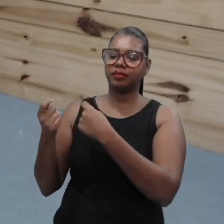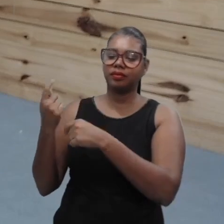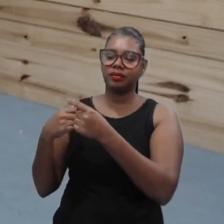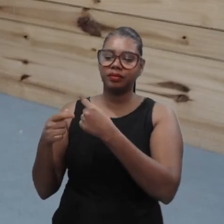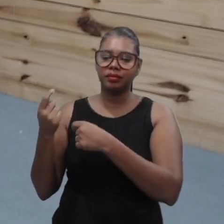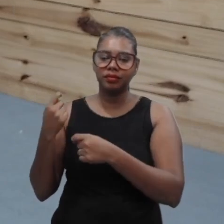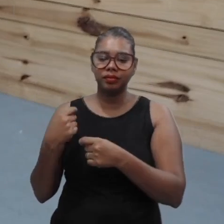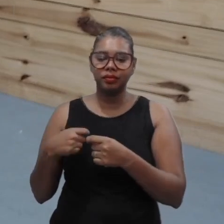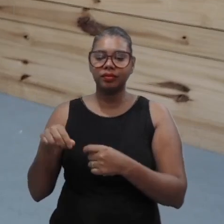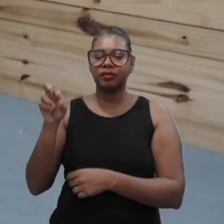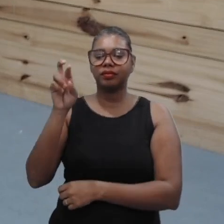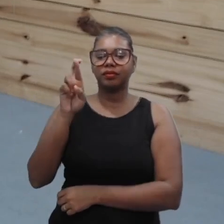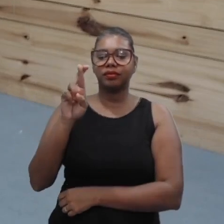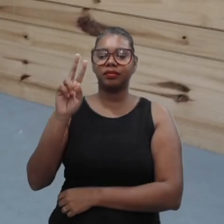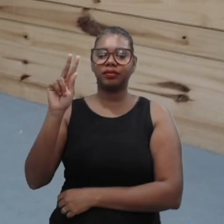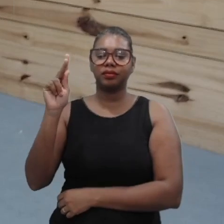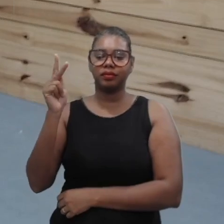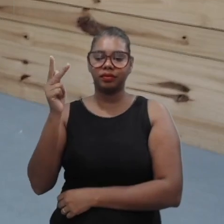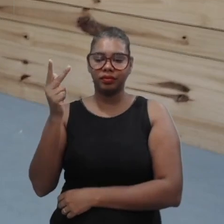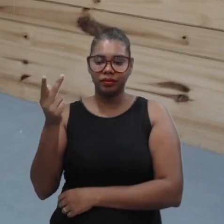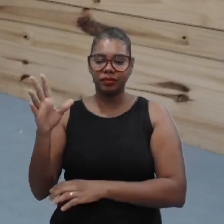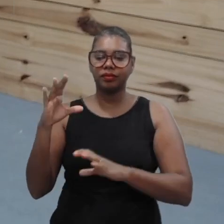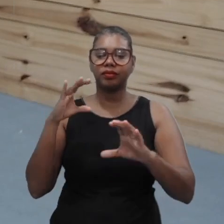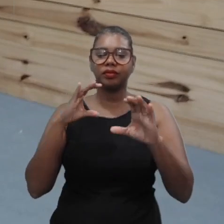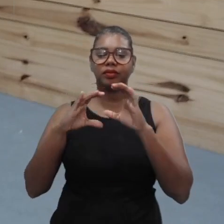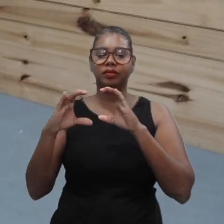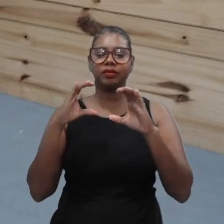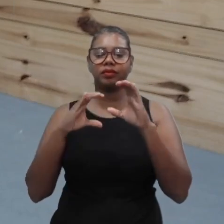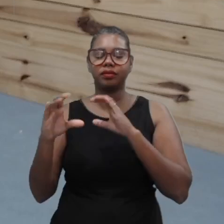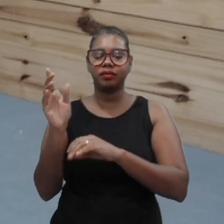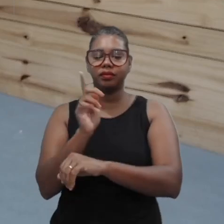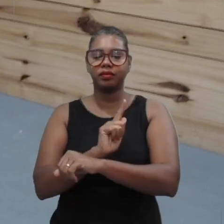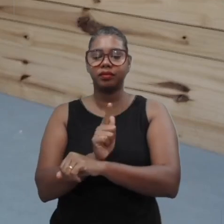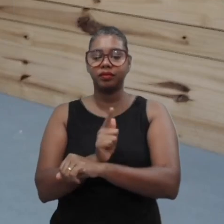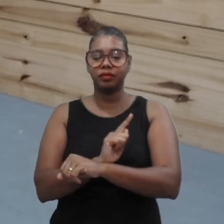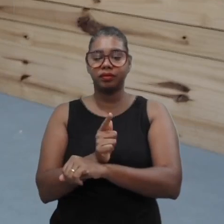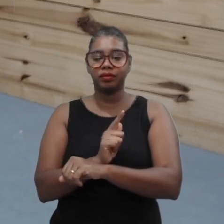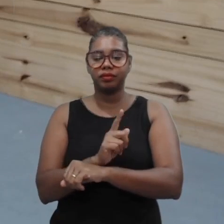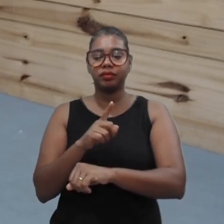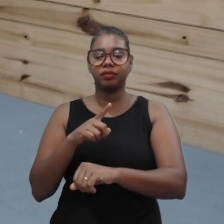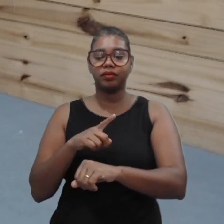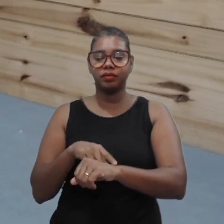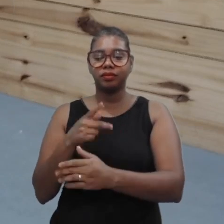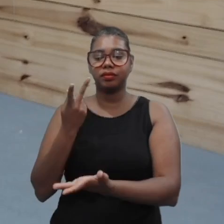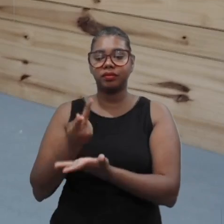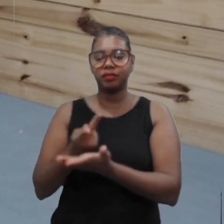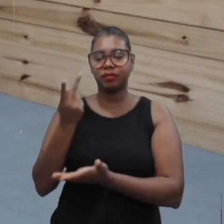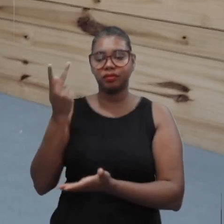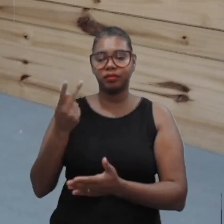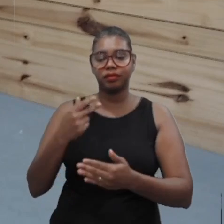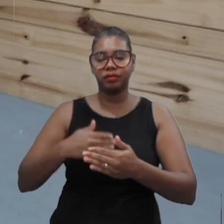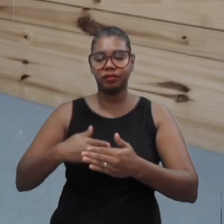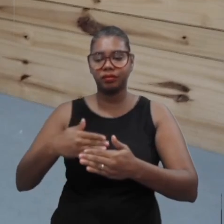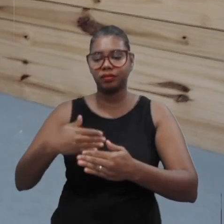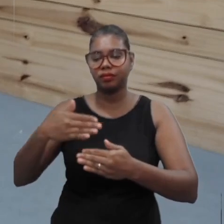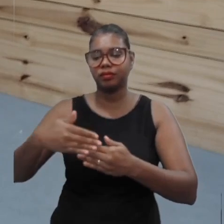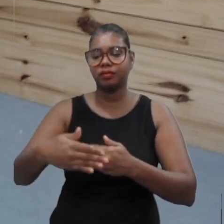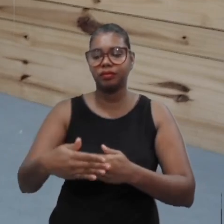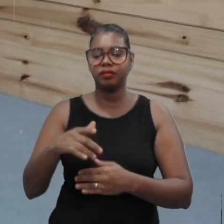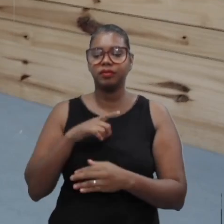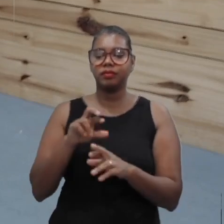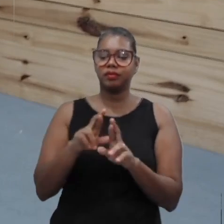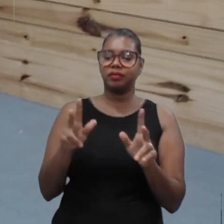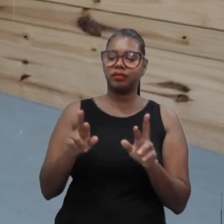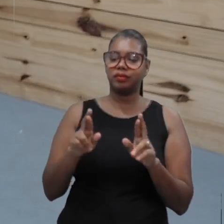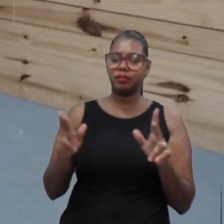de recursos humanos, da comunicação, a gestão de tempo e eficiência dos processos. Então, a gente tem